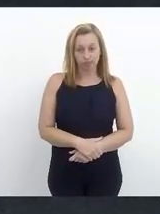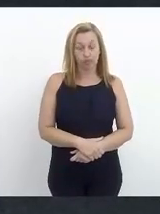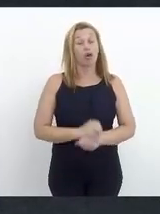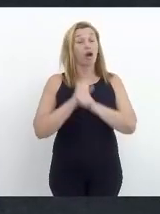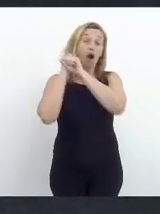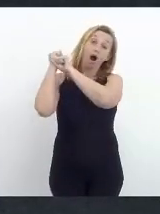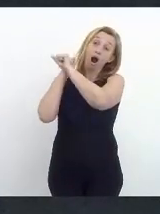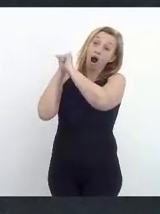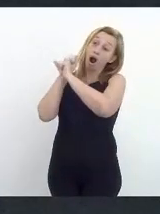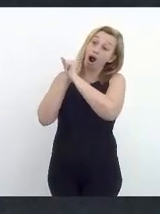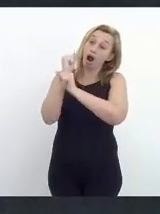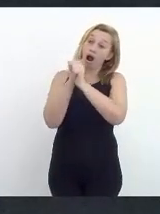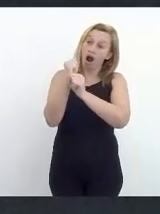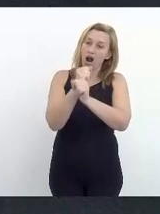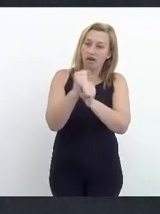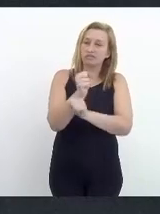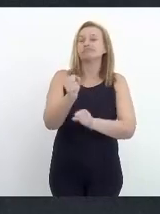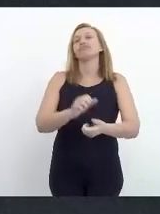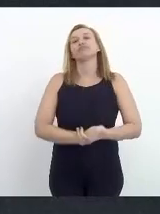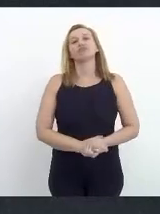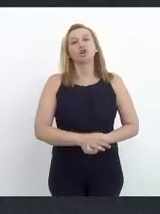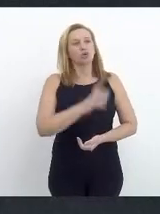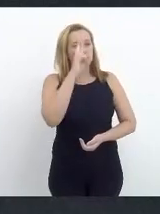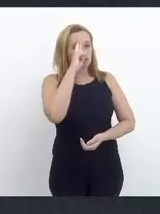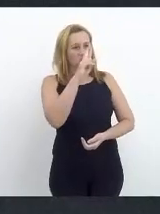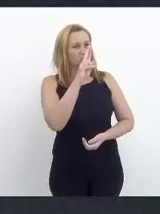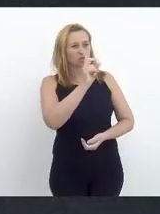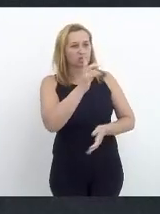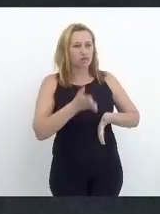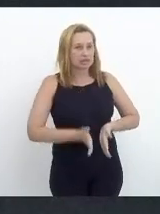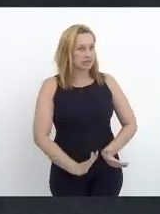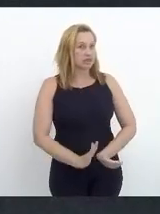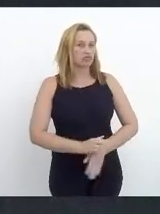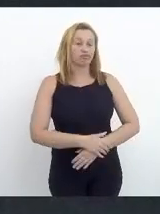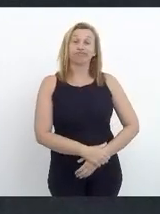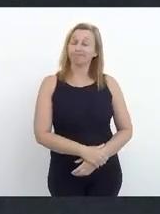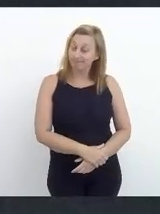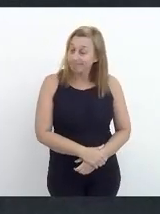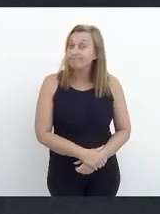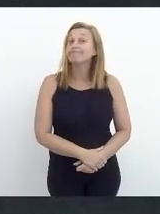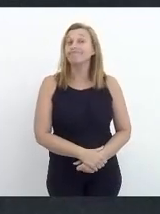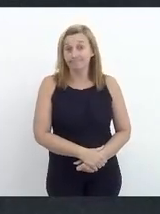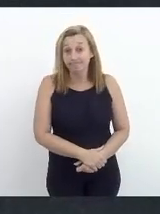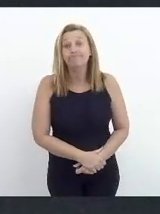muitos anos, Vossa Excelência ainda não era nem nascido.